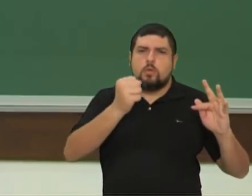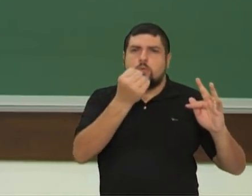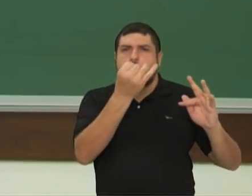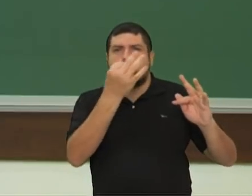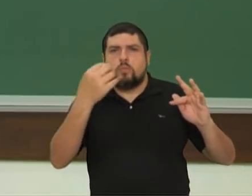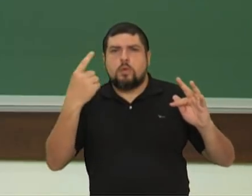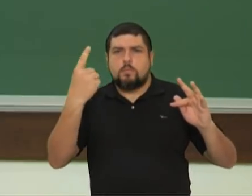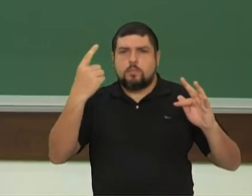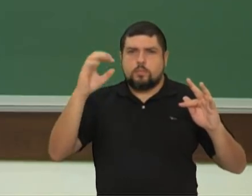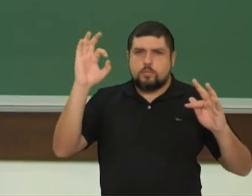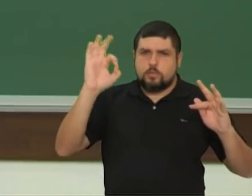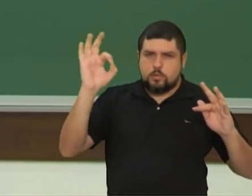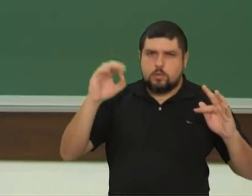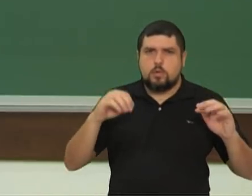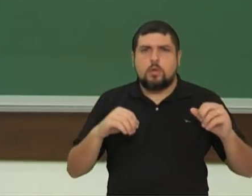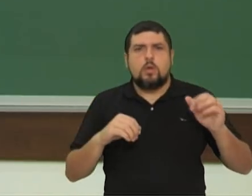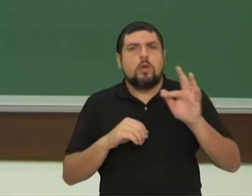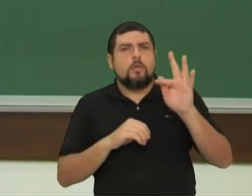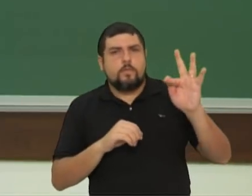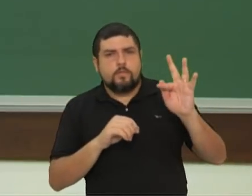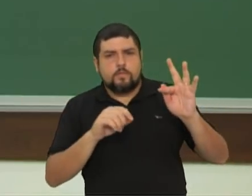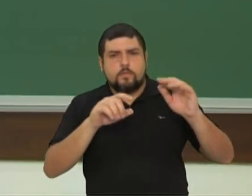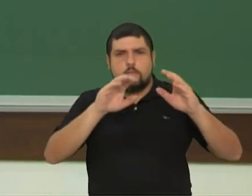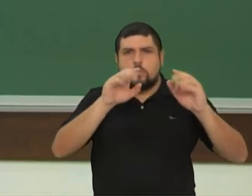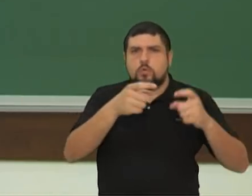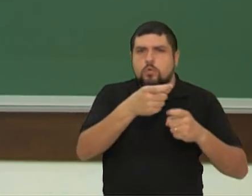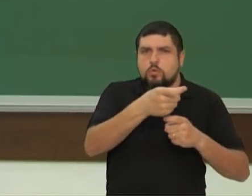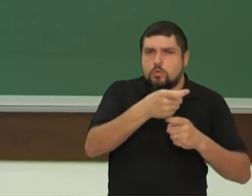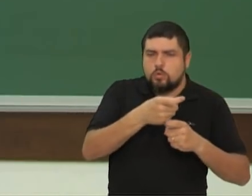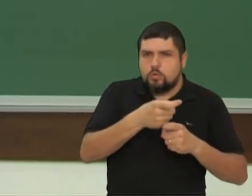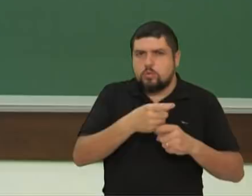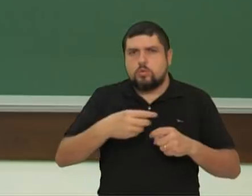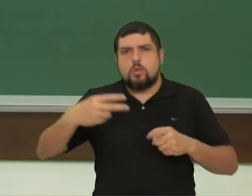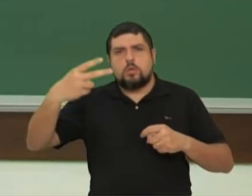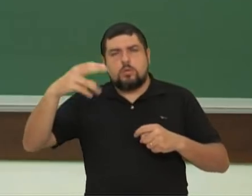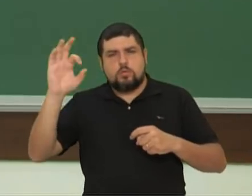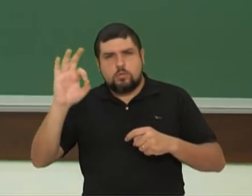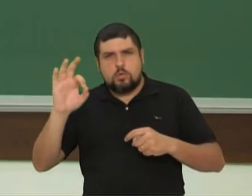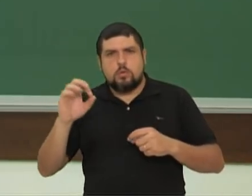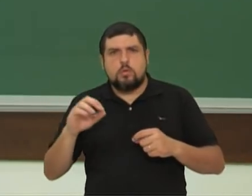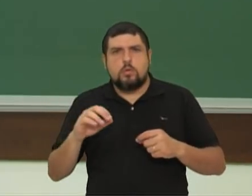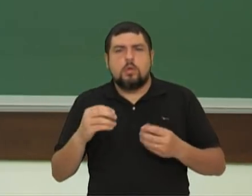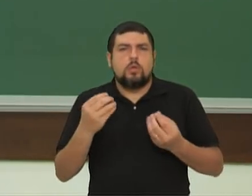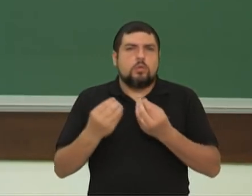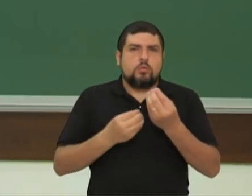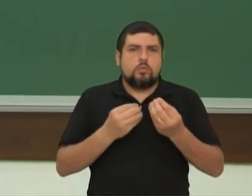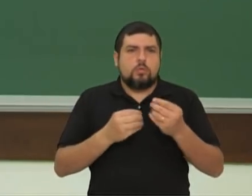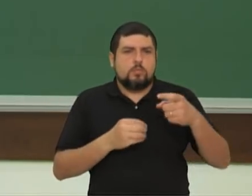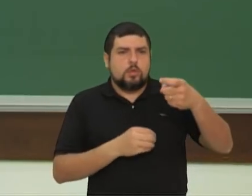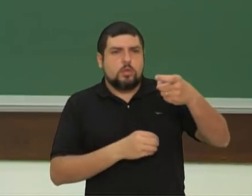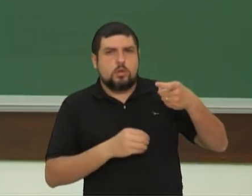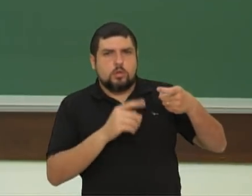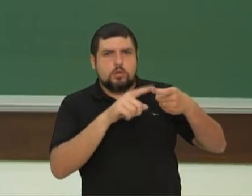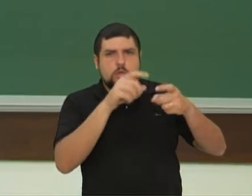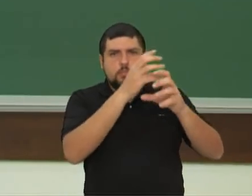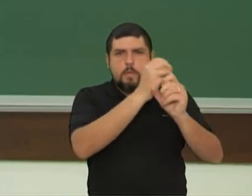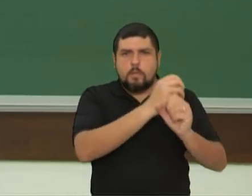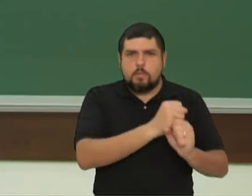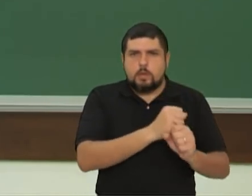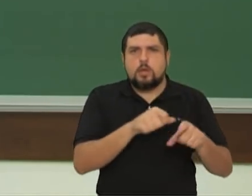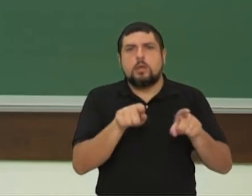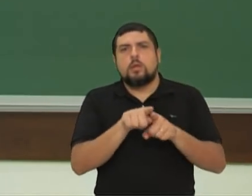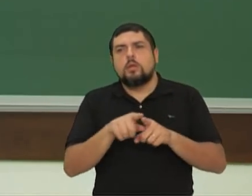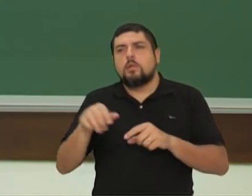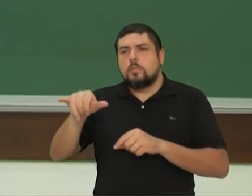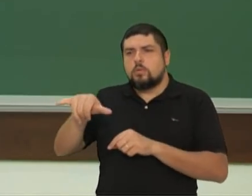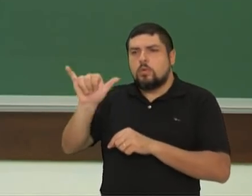escolhe valores para x e calcula os valores para y, que são suas imagens, para marcar esses pontos